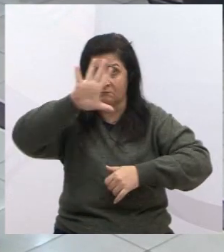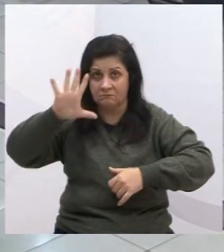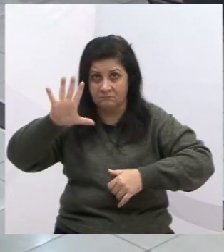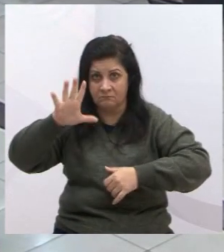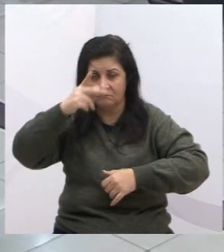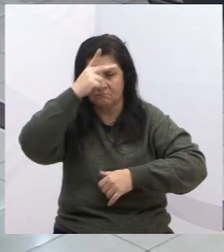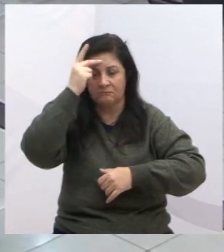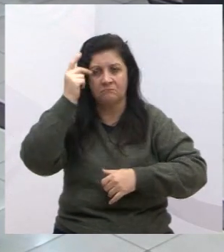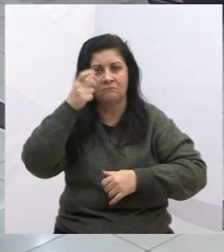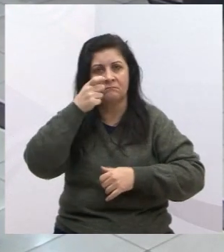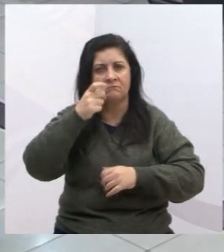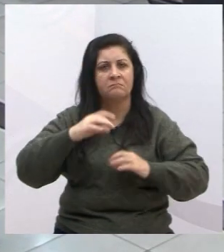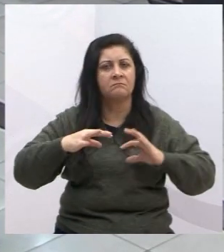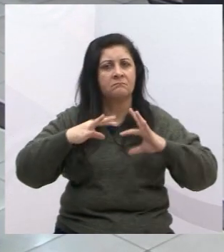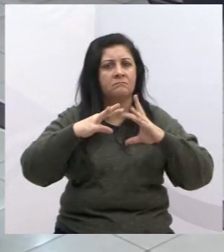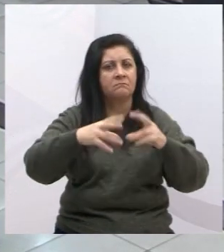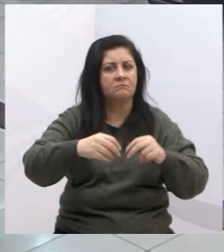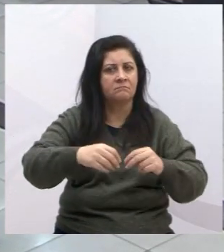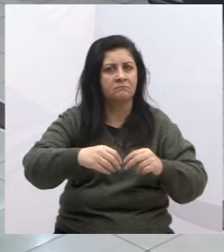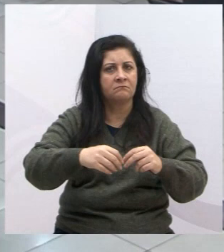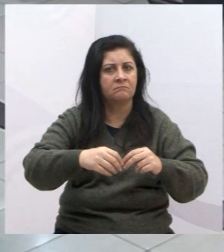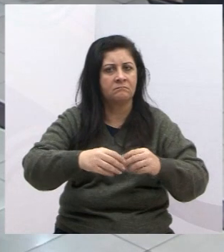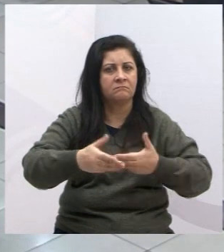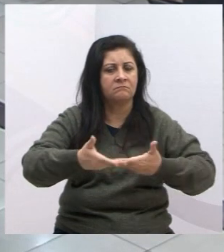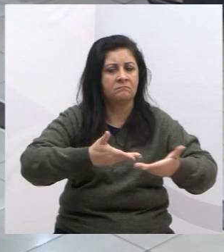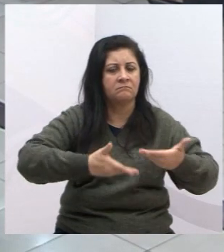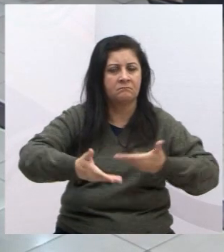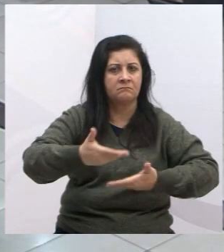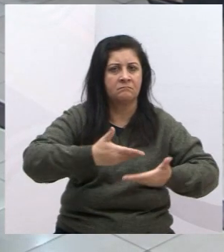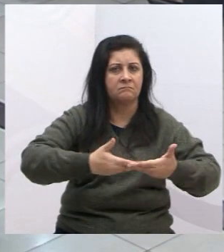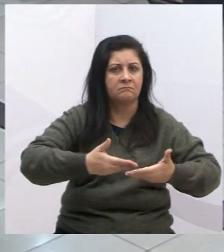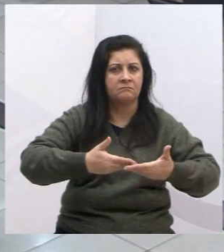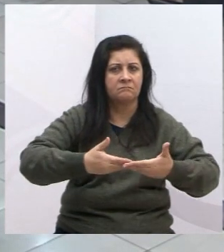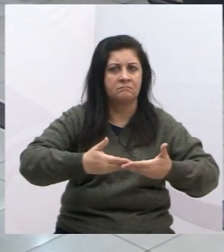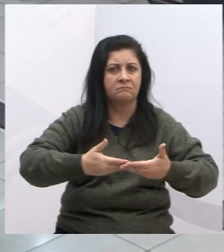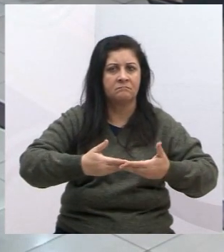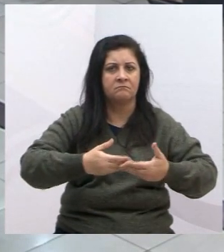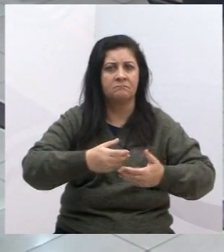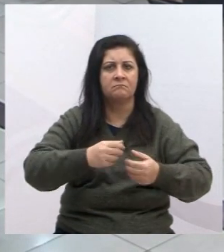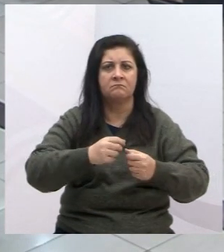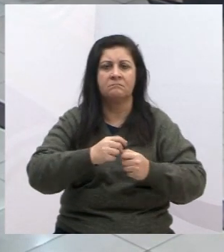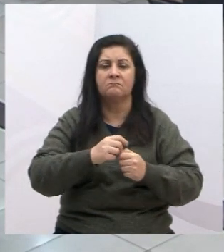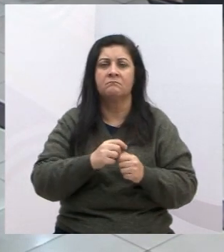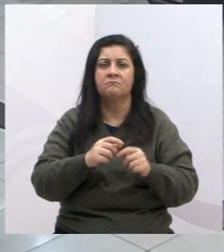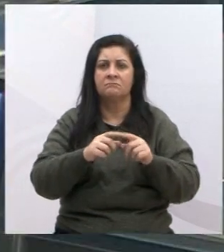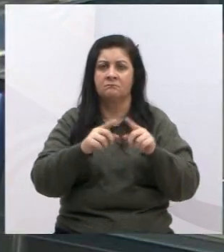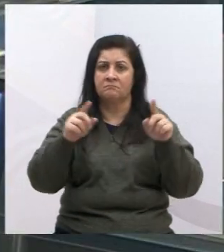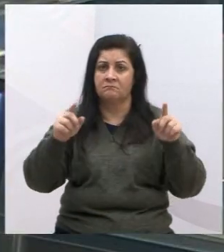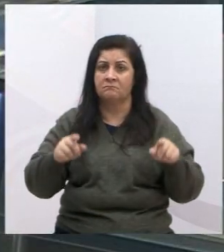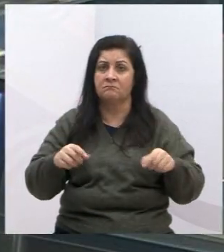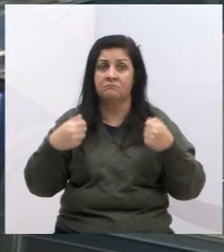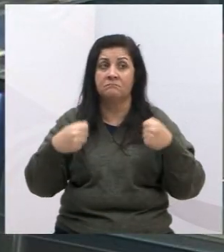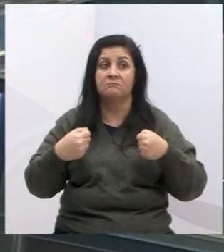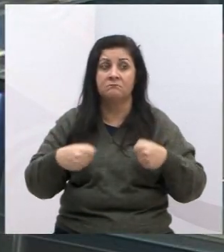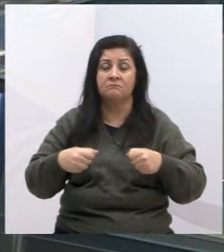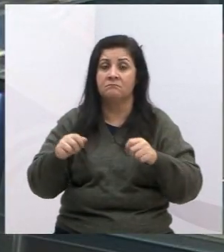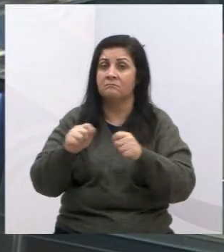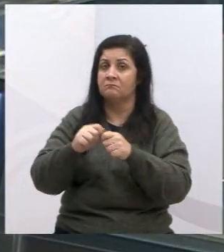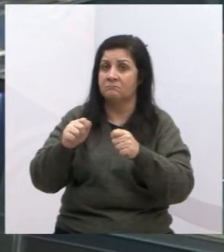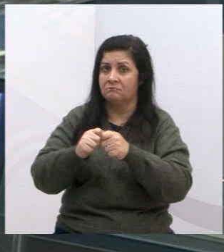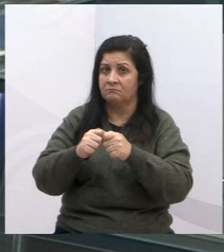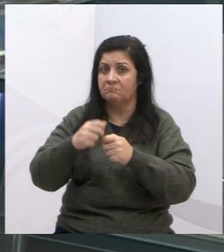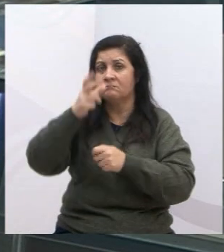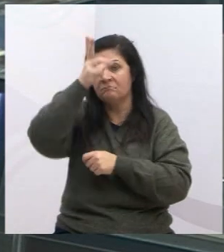todo serviço público deveria ser prestado pelo poder público. Acontece que quando o serviço